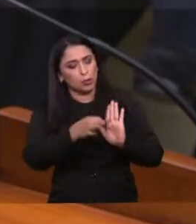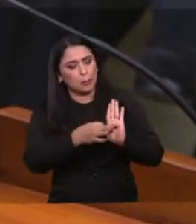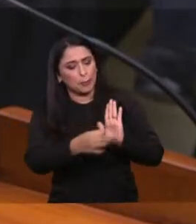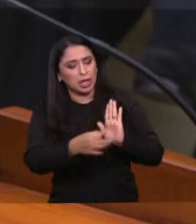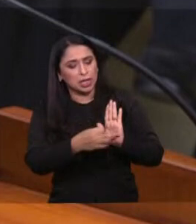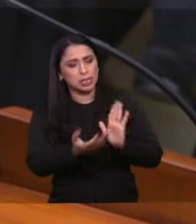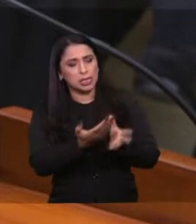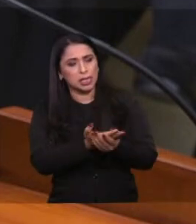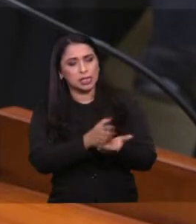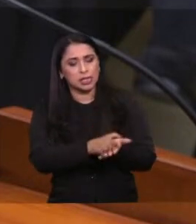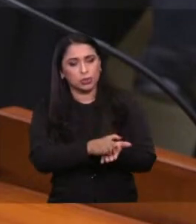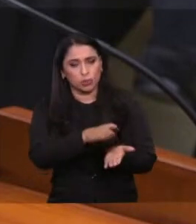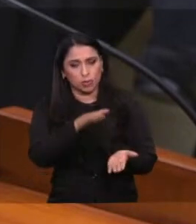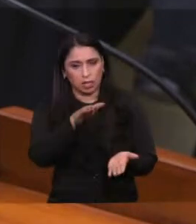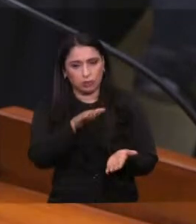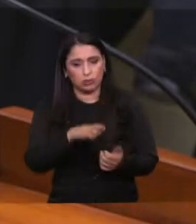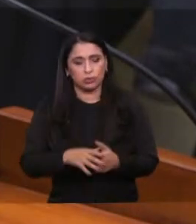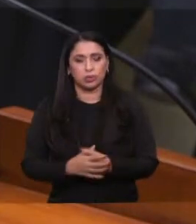que